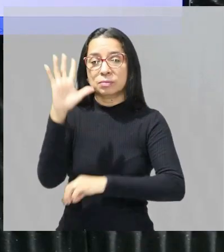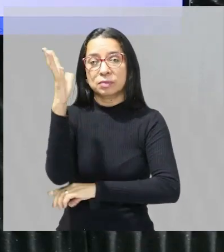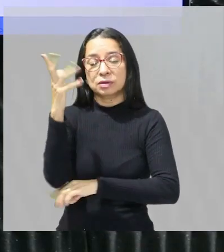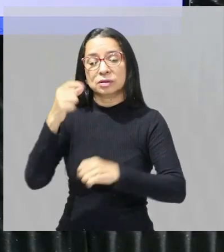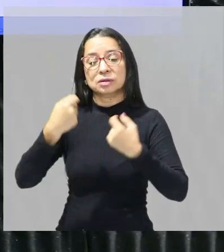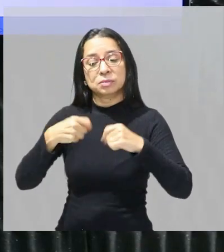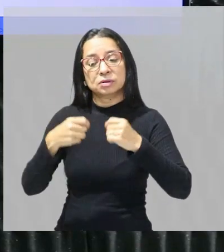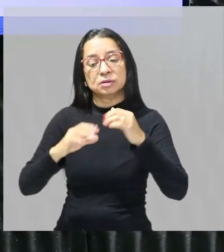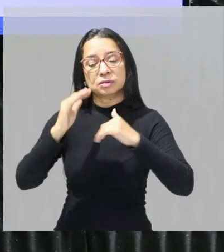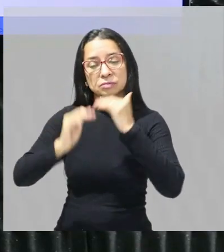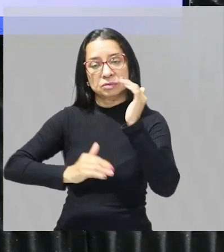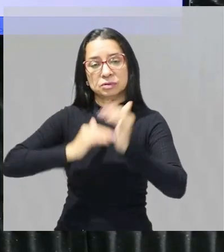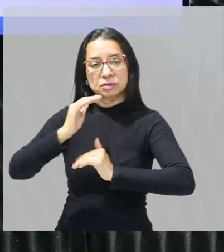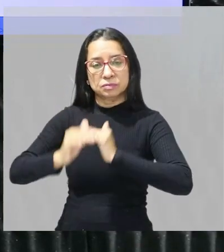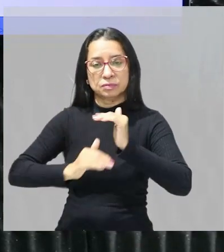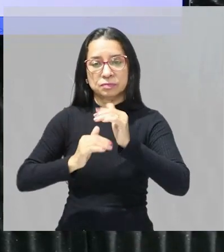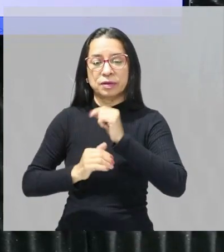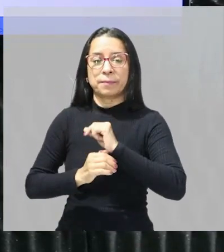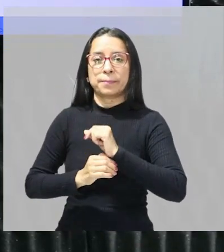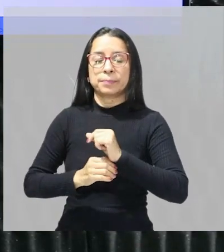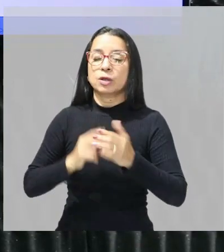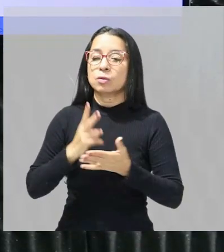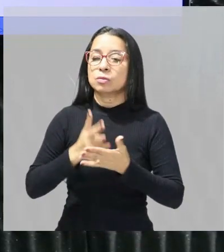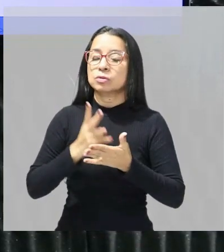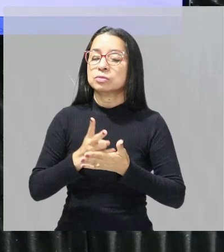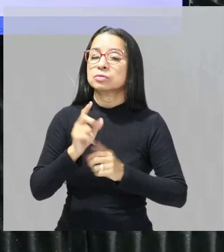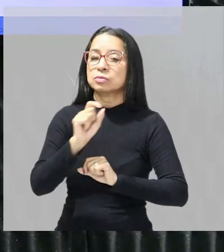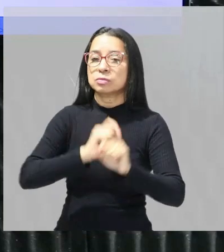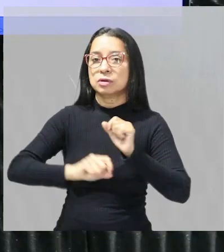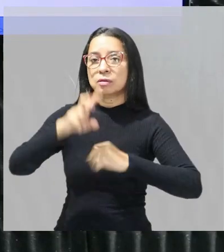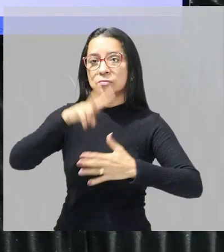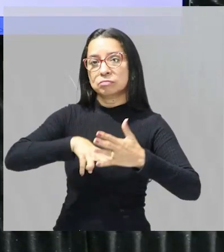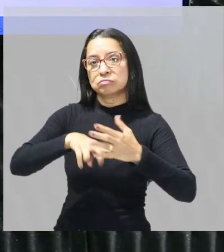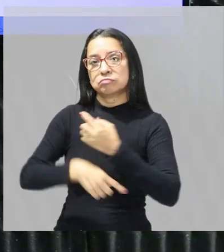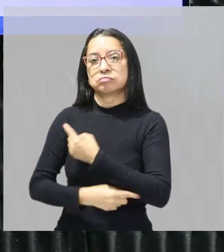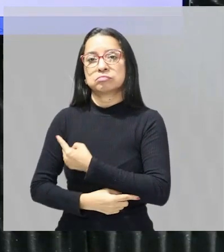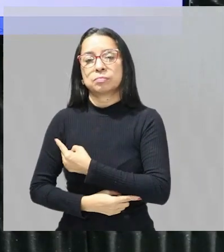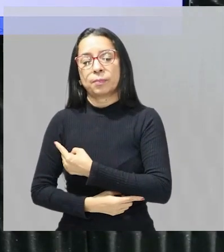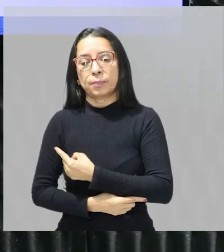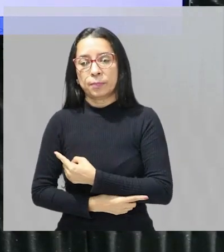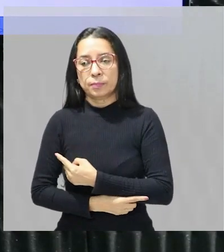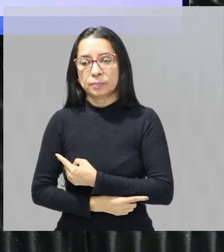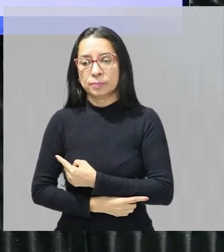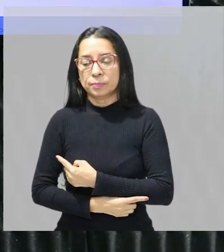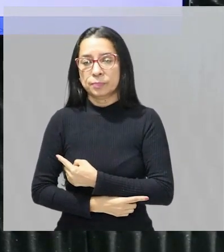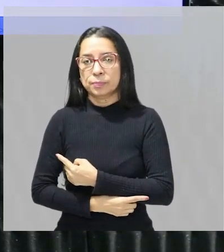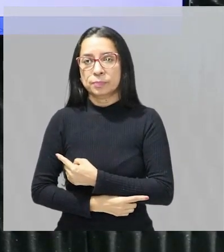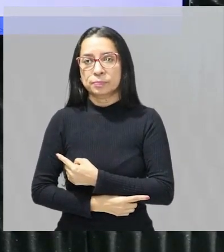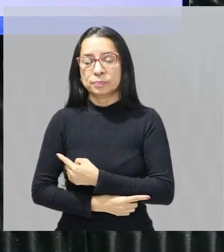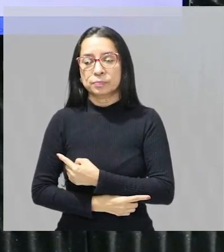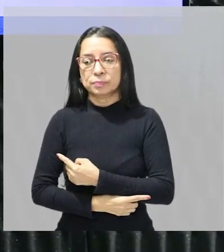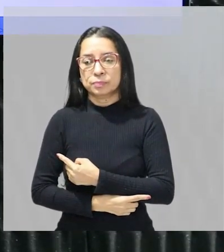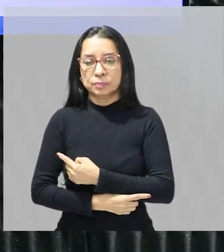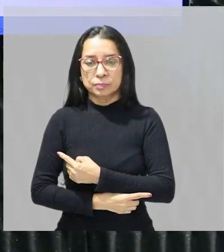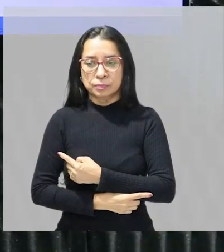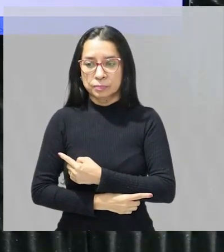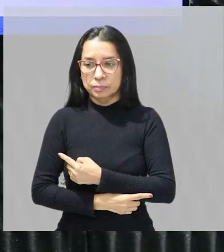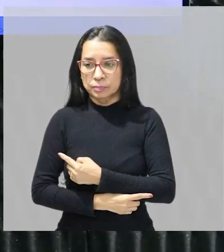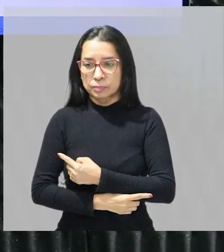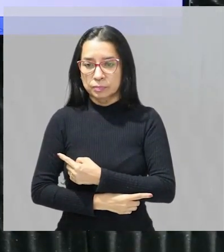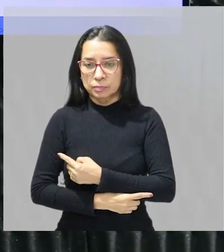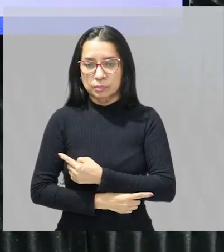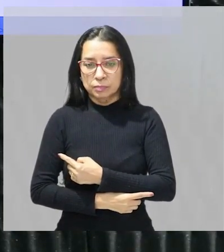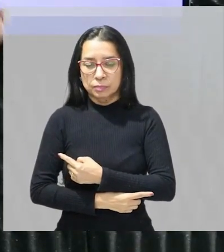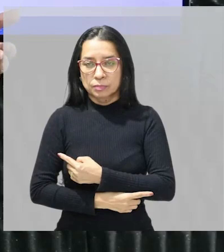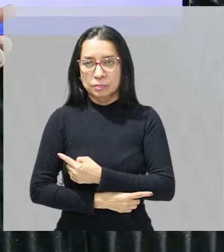brasileiro também acontece o mesmo, impulsionado especialmente pela expansão da demanda de alimentos saudáveis,